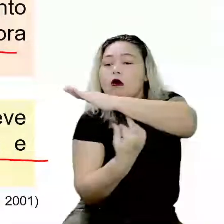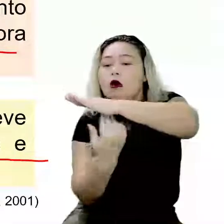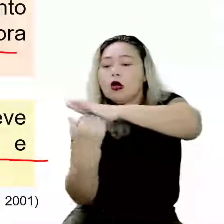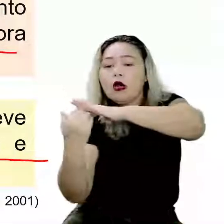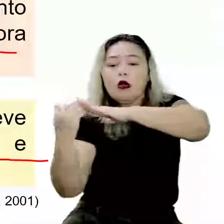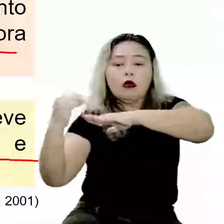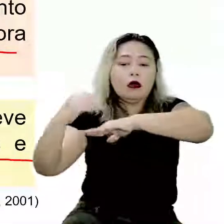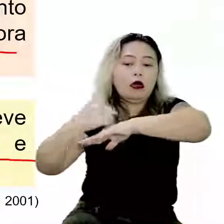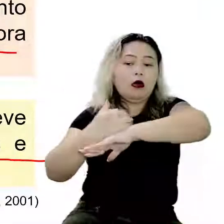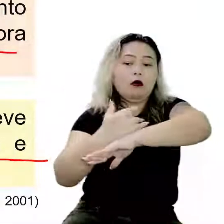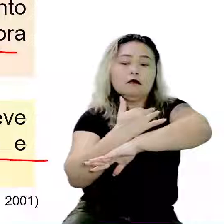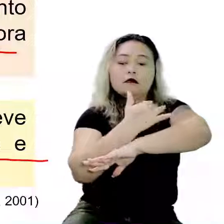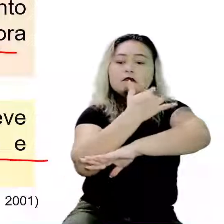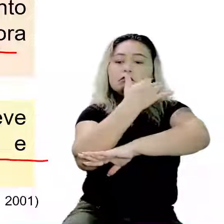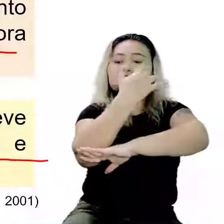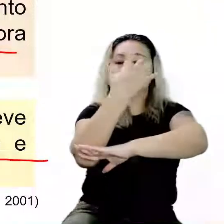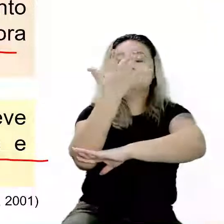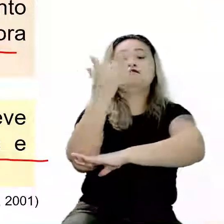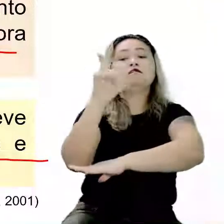sofrer, ok?